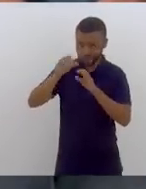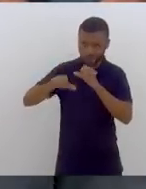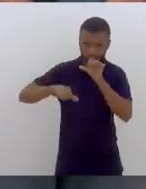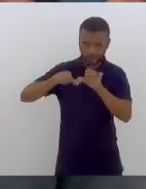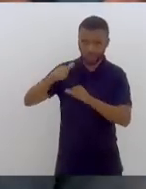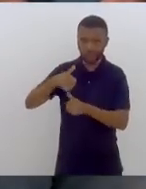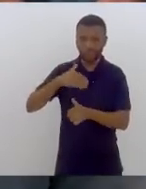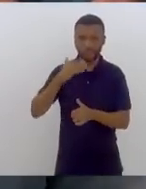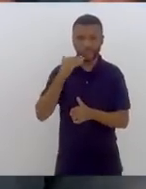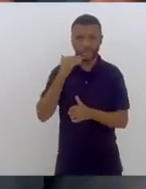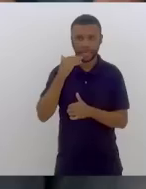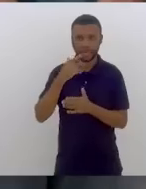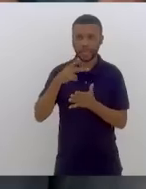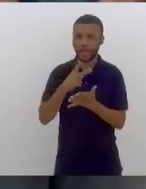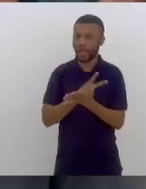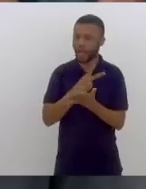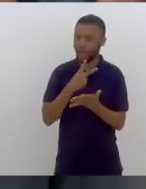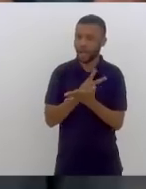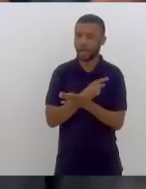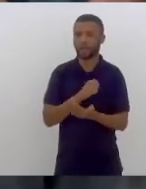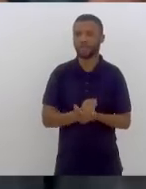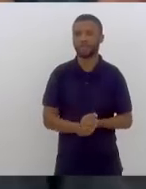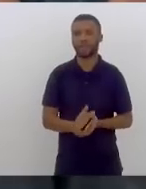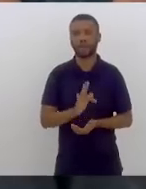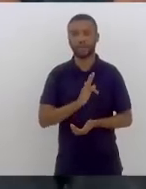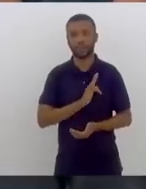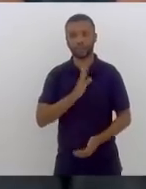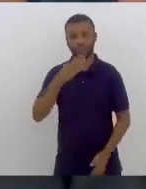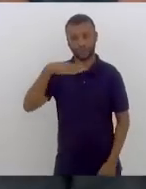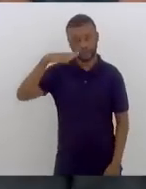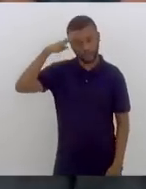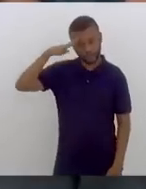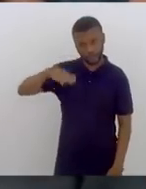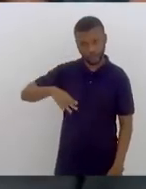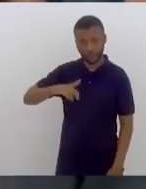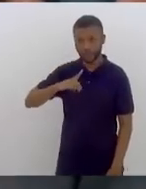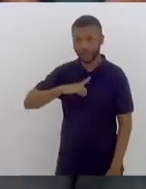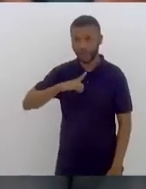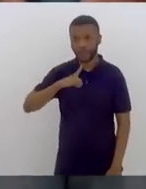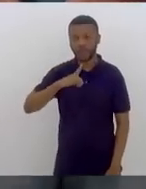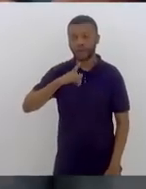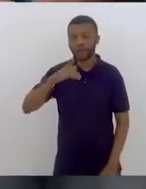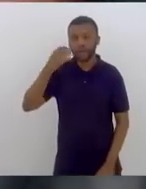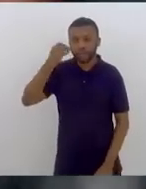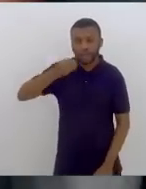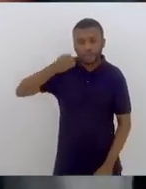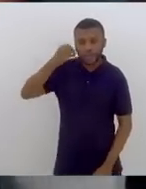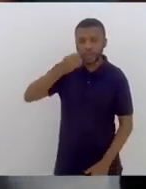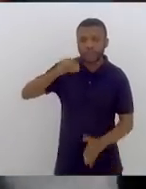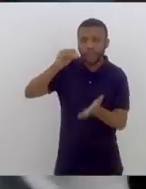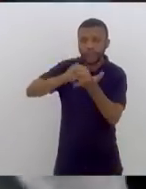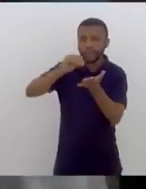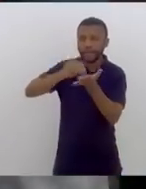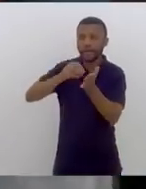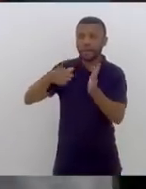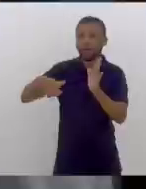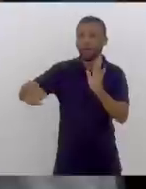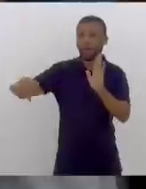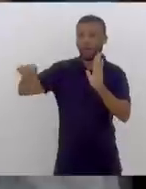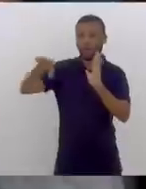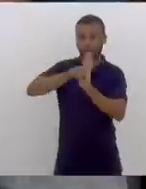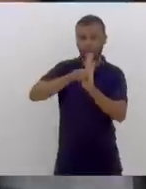irregularidade e após a polícia militar tomar conhecimento dessa irregularidade ela se transformou em